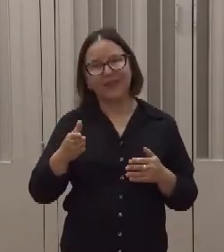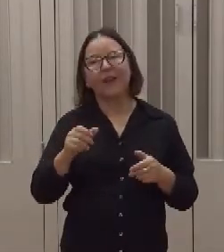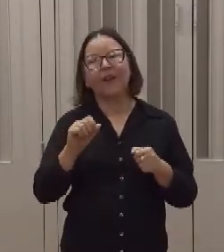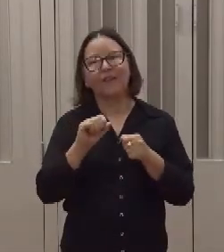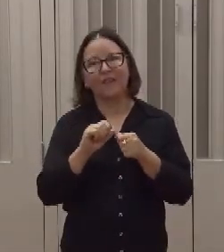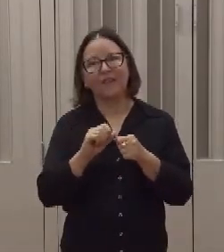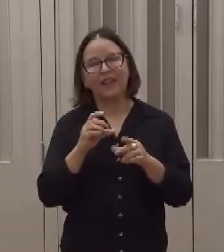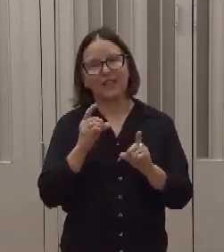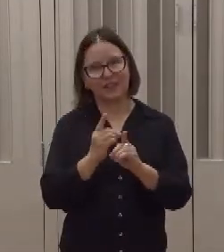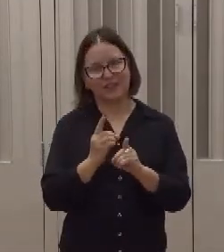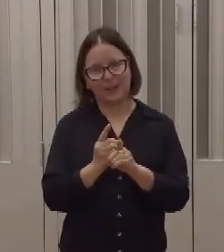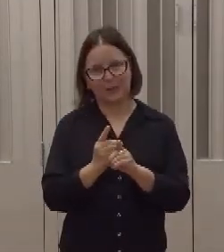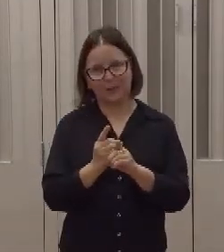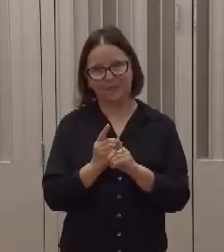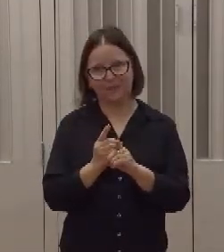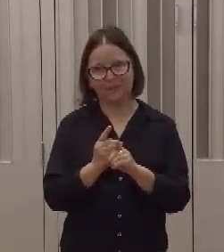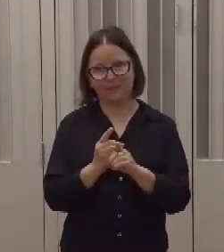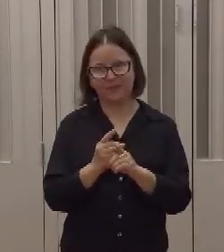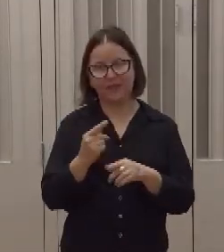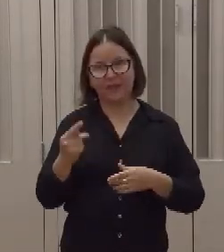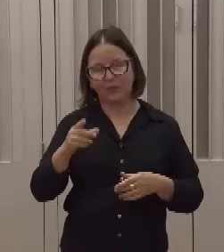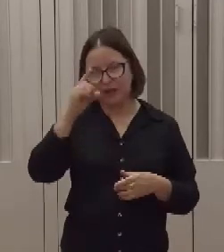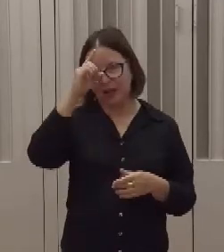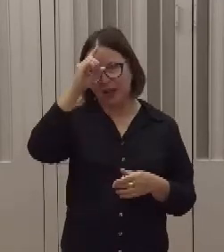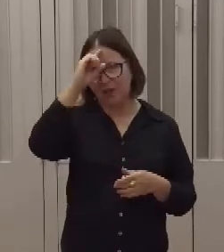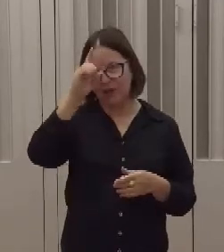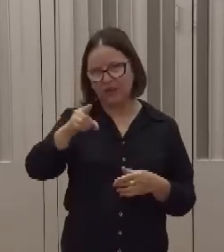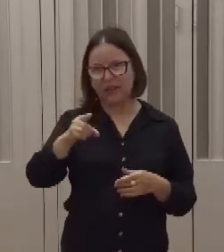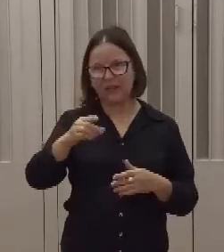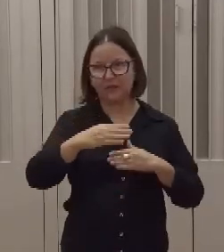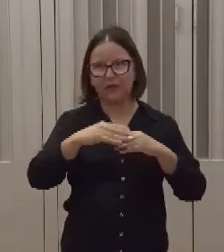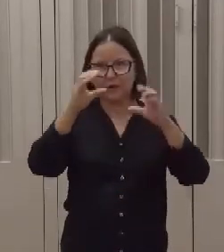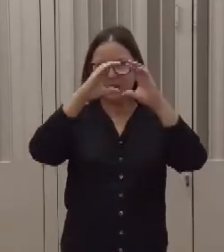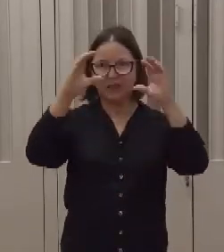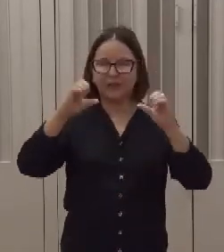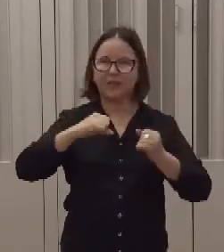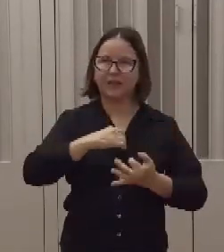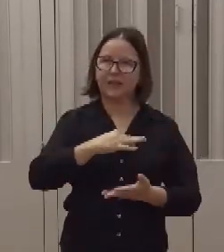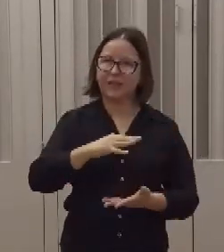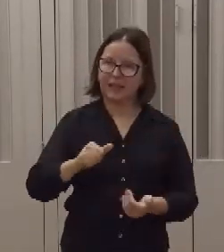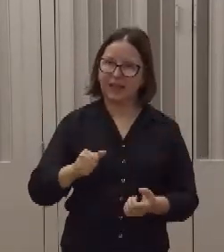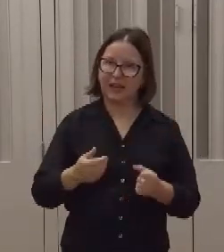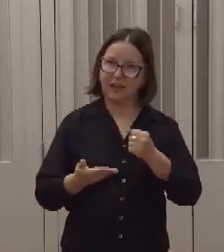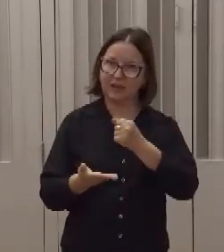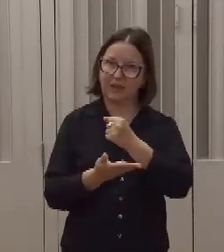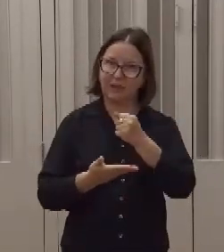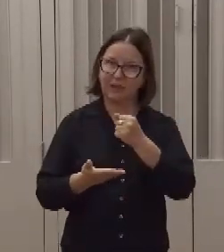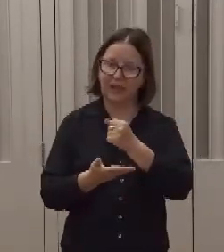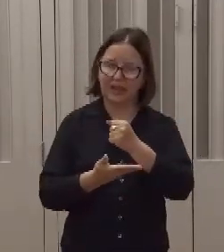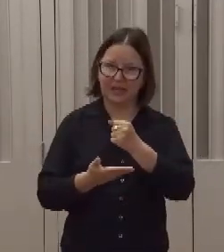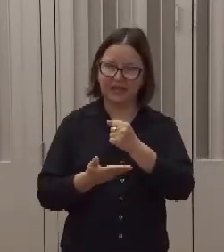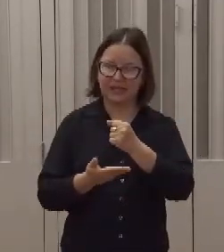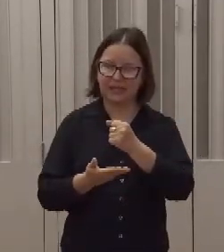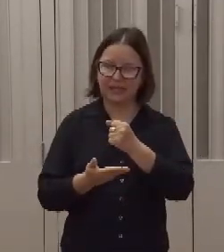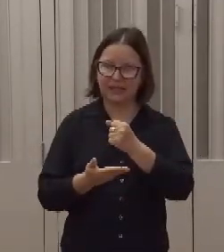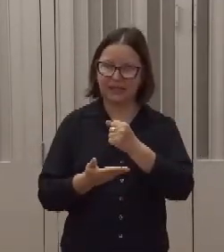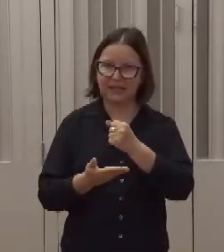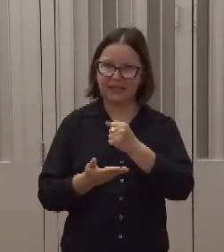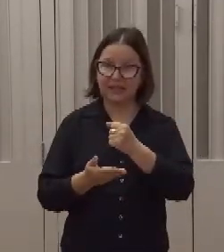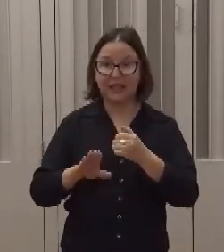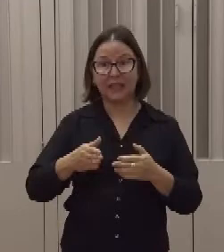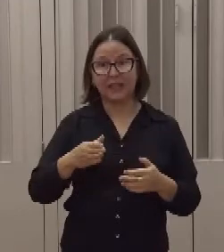A sua autoridade sobre céu e terra é o fundamento no qual ele envia a sua igreja na missão.